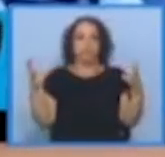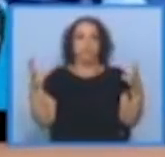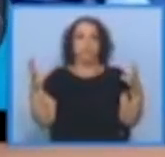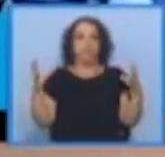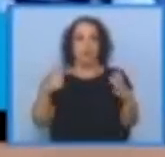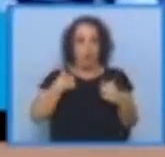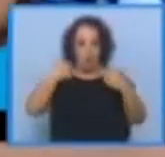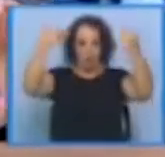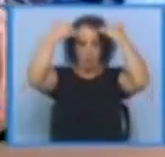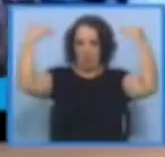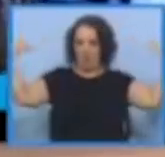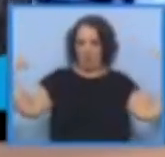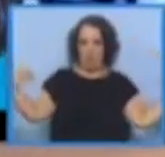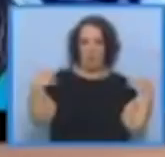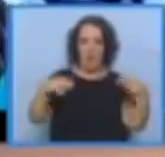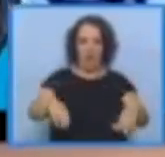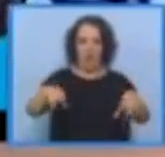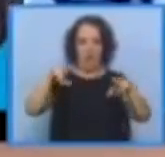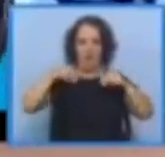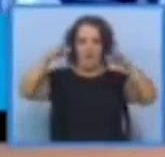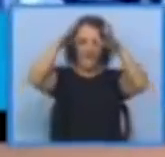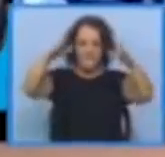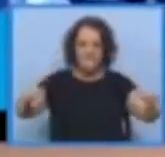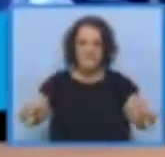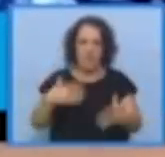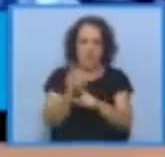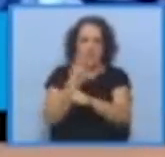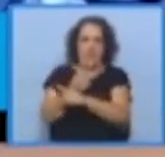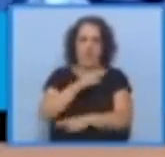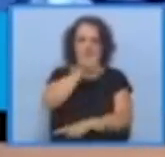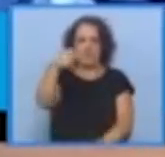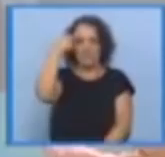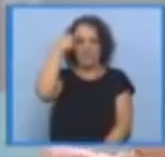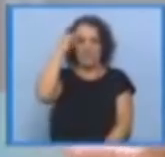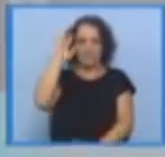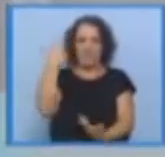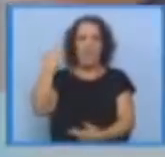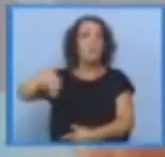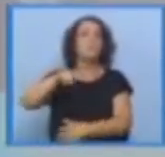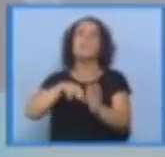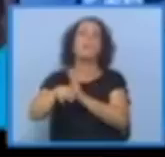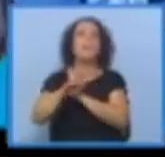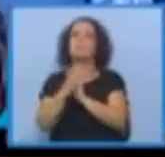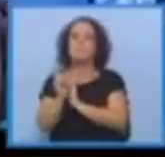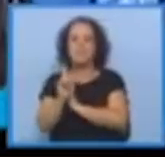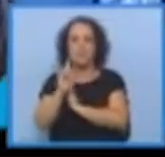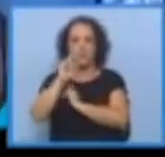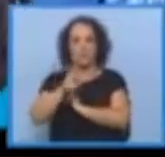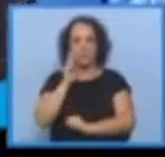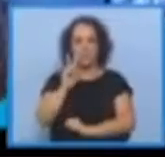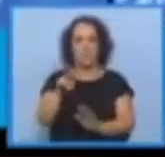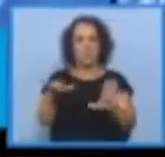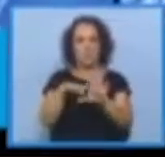cabelos compridos, calças à boca de sina, etc. E ninguém pensava que eles não iam à missa, começaram a ir à missa e a comungar e